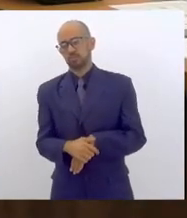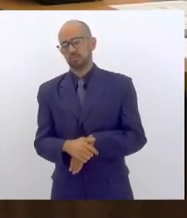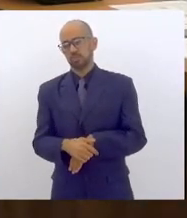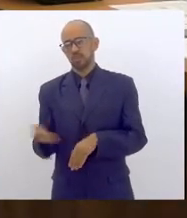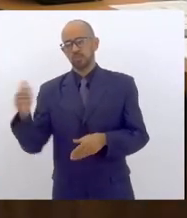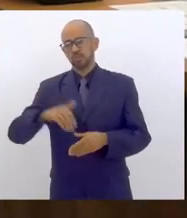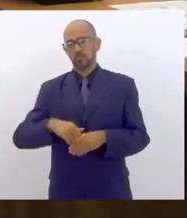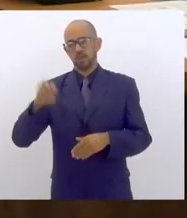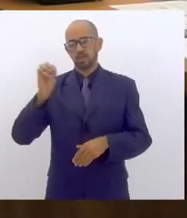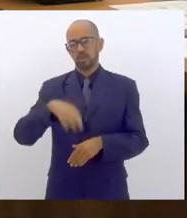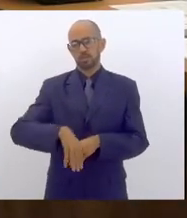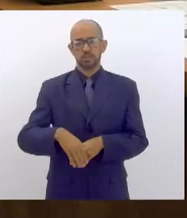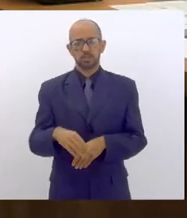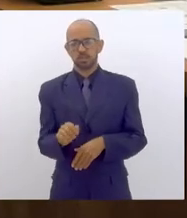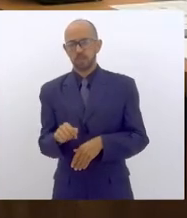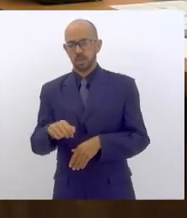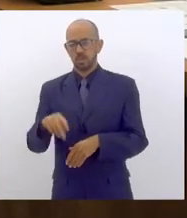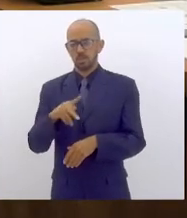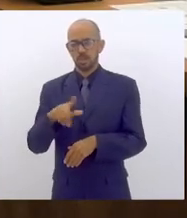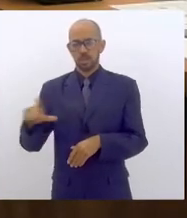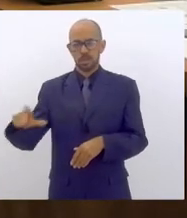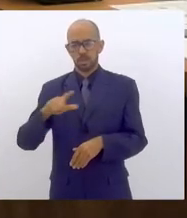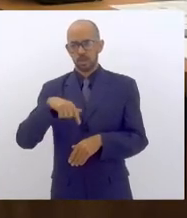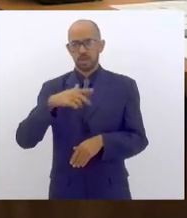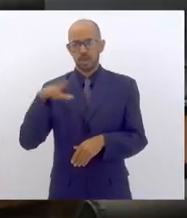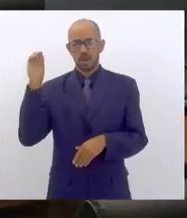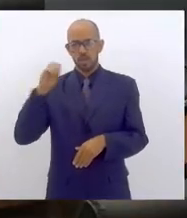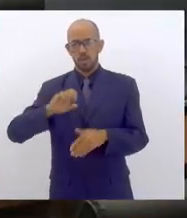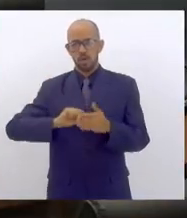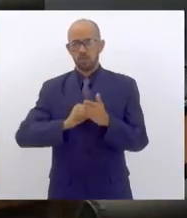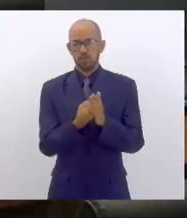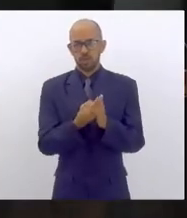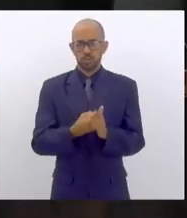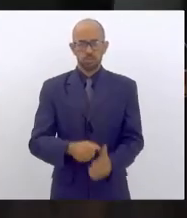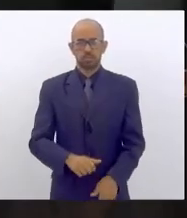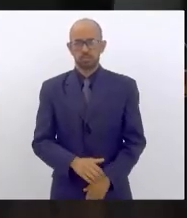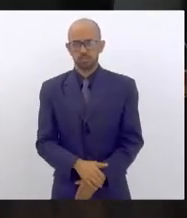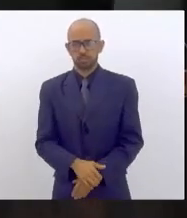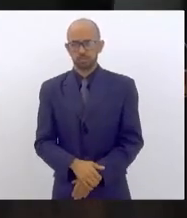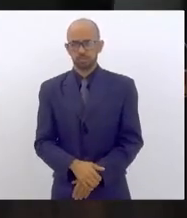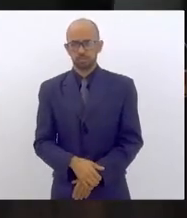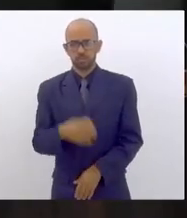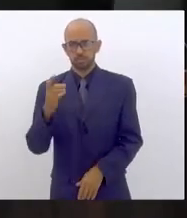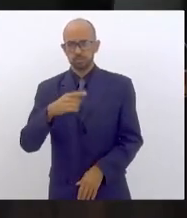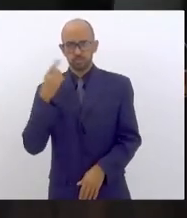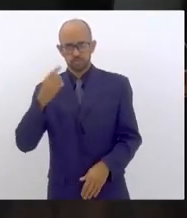vota sim ao projeto e não ao veto. Deputado Valdec.